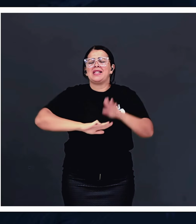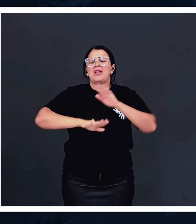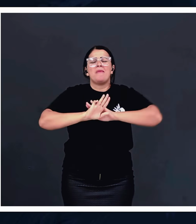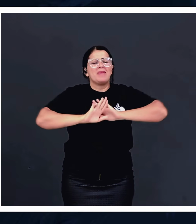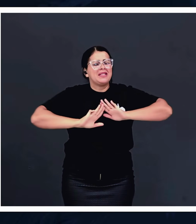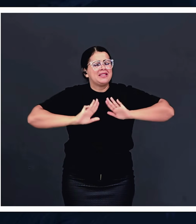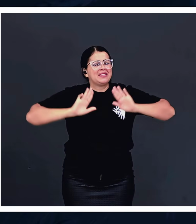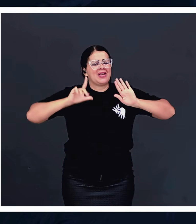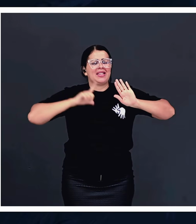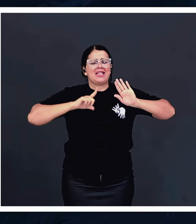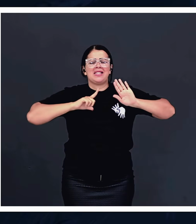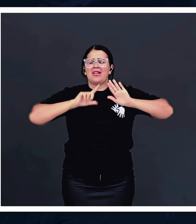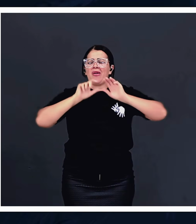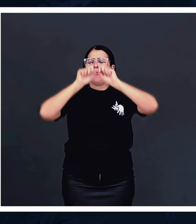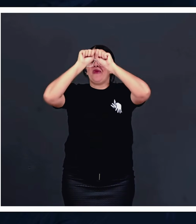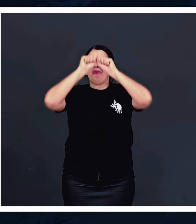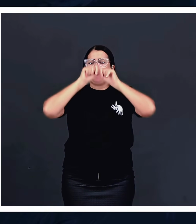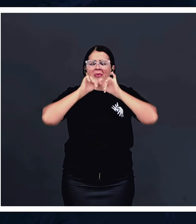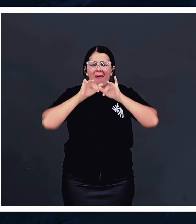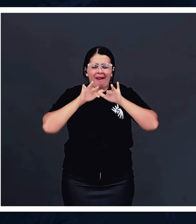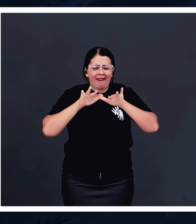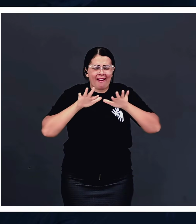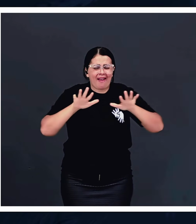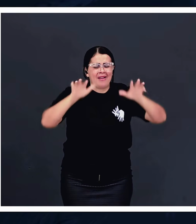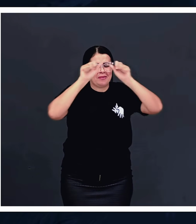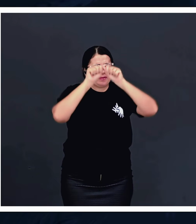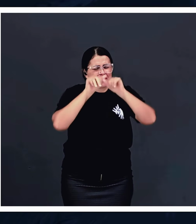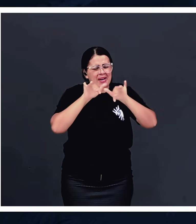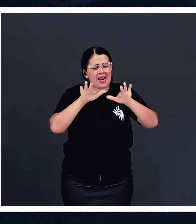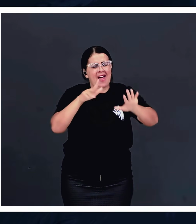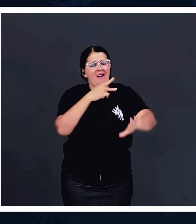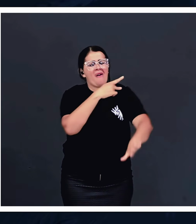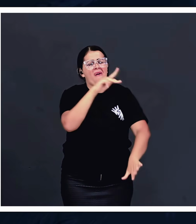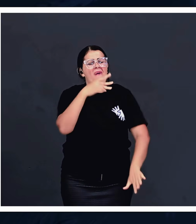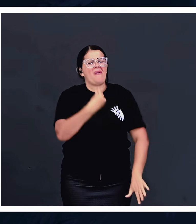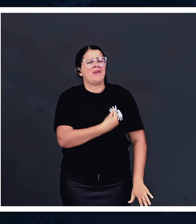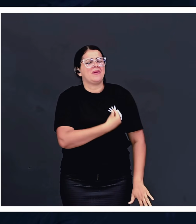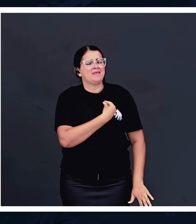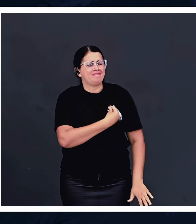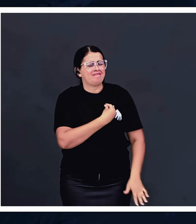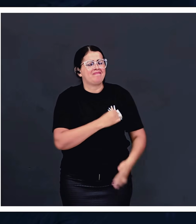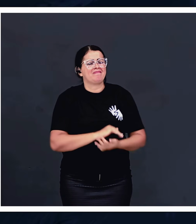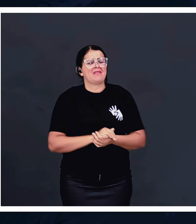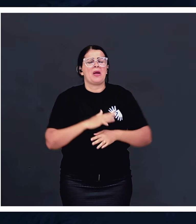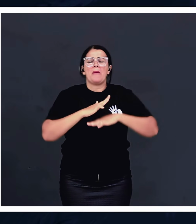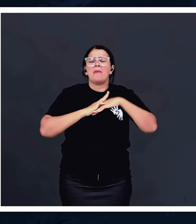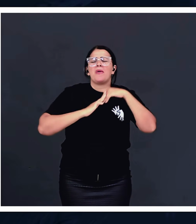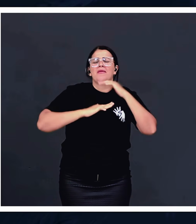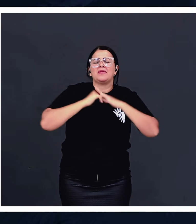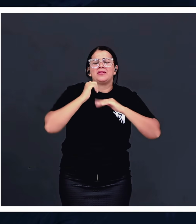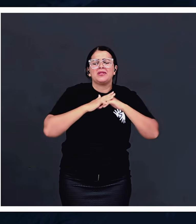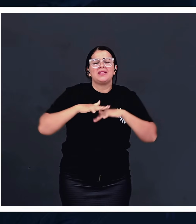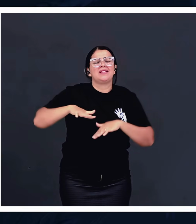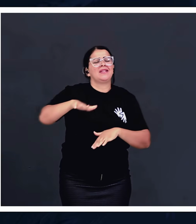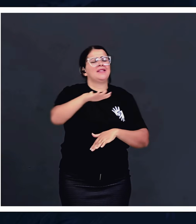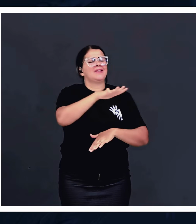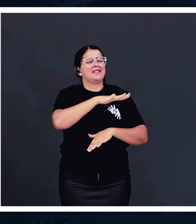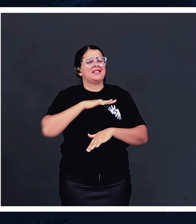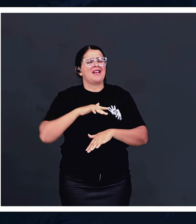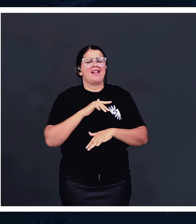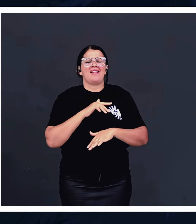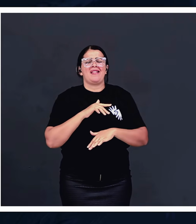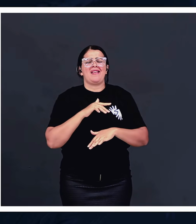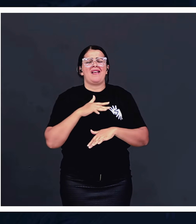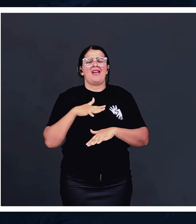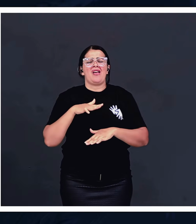Deus, que têm sido abençoadas para abençoar outras vidas. Profissionais, meu Deus, de